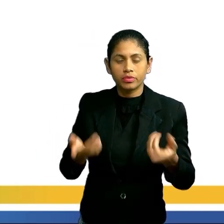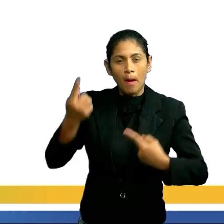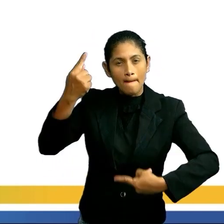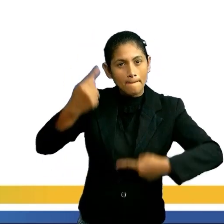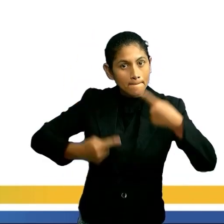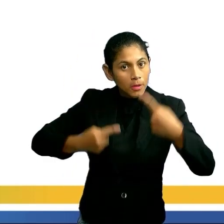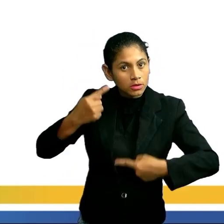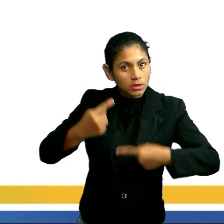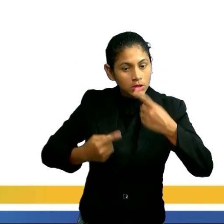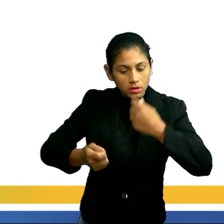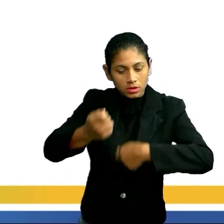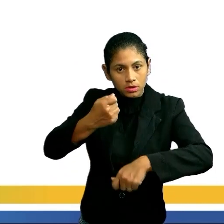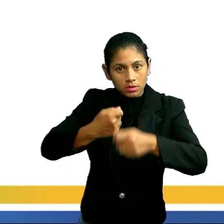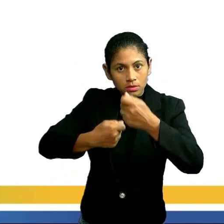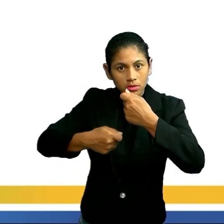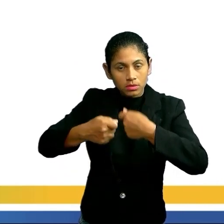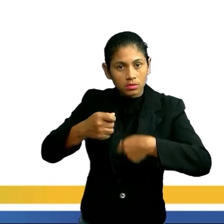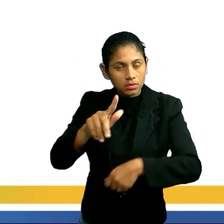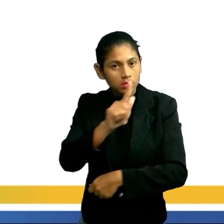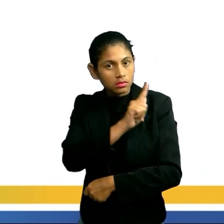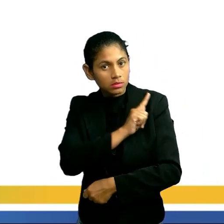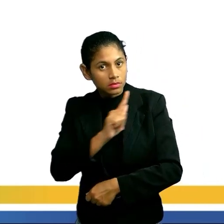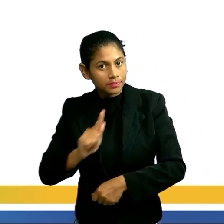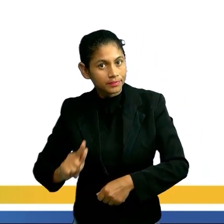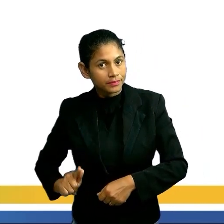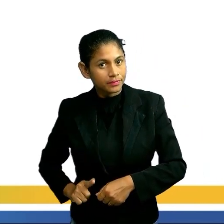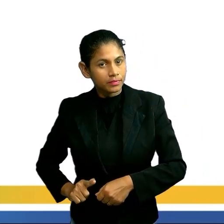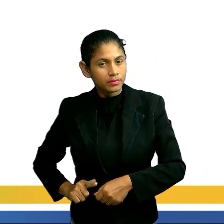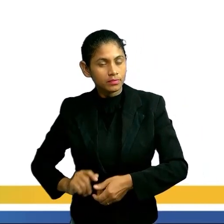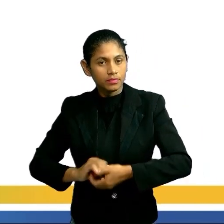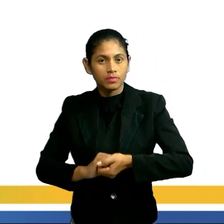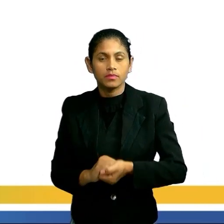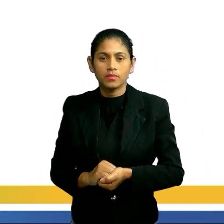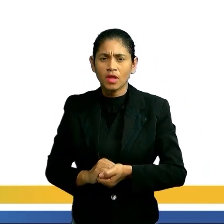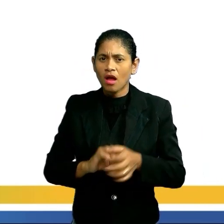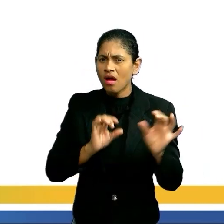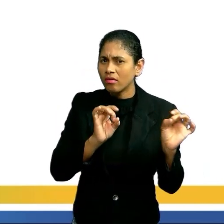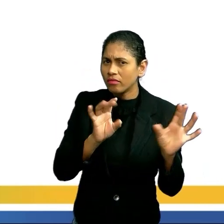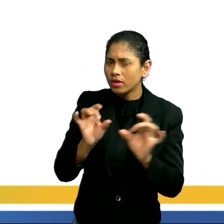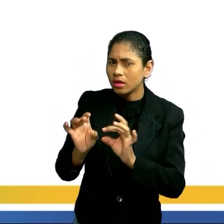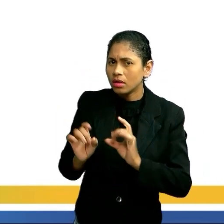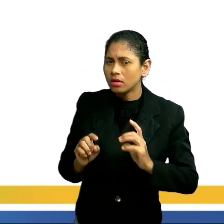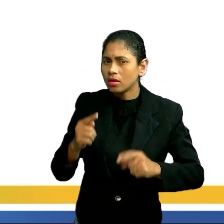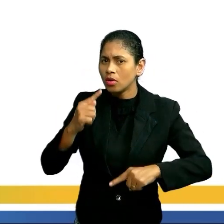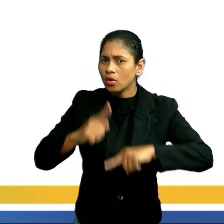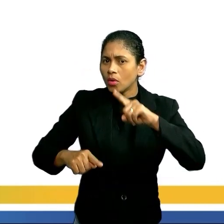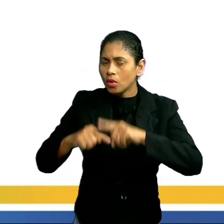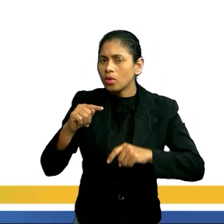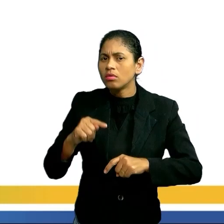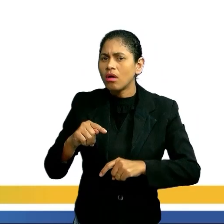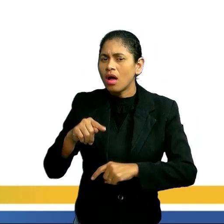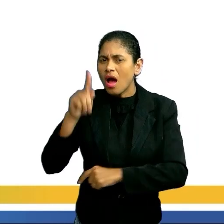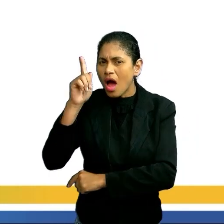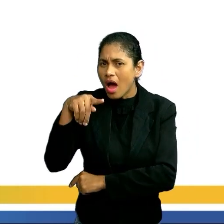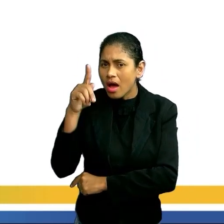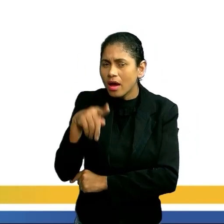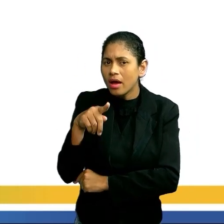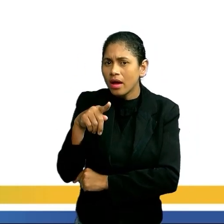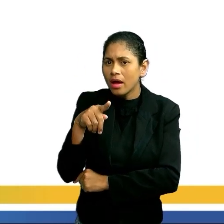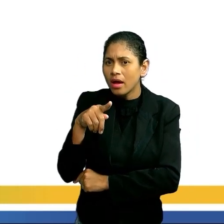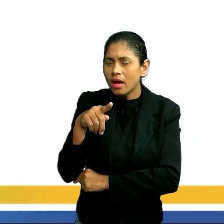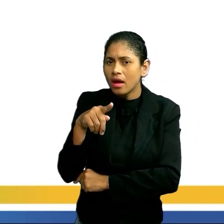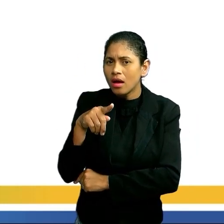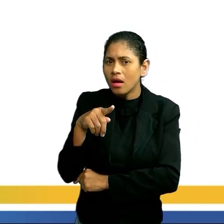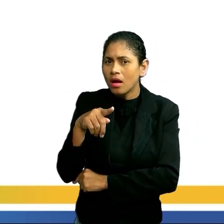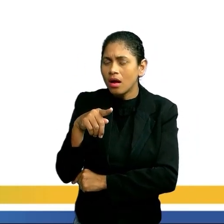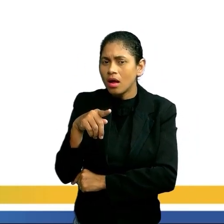né? Ele tinha, as exportações dos produtos eram produtos duráveis, que ele incentivava. Eu falei